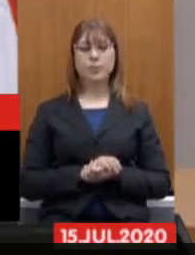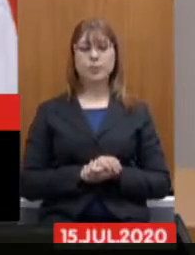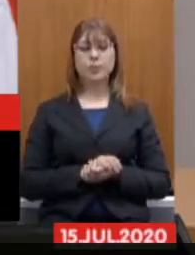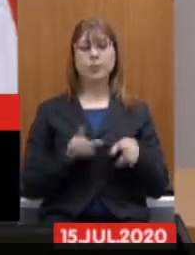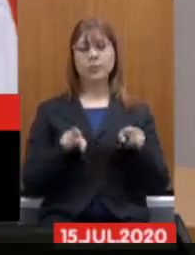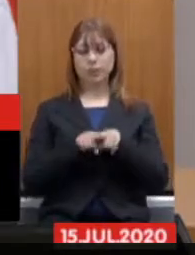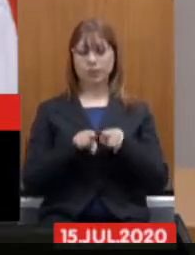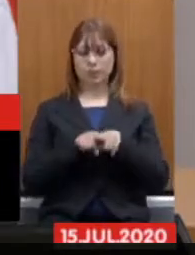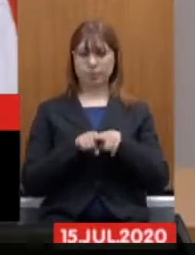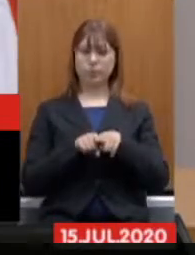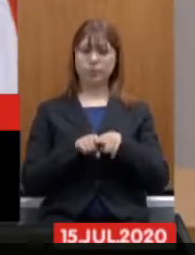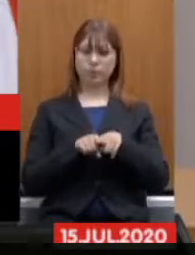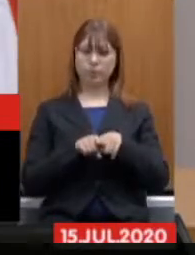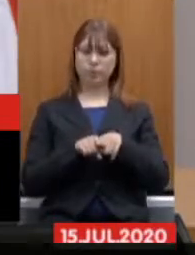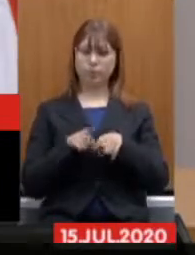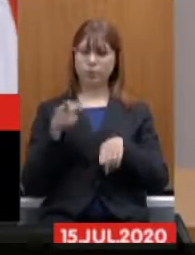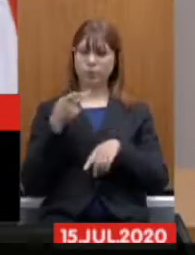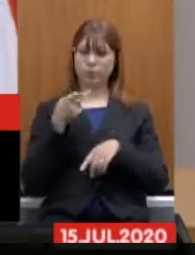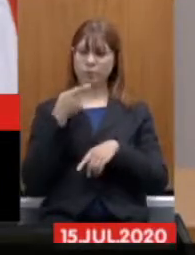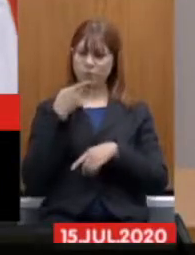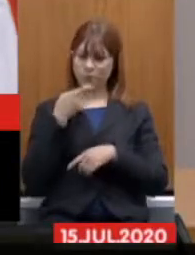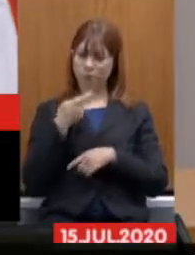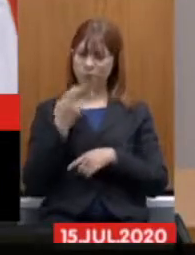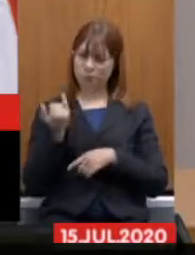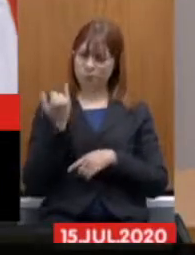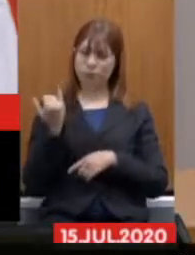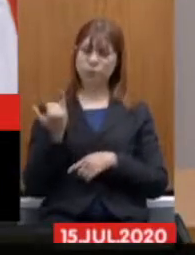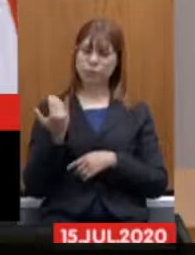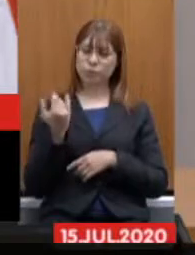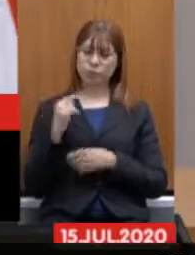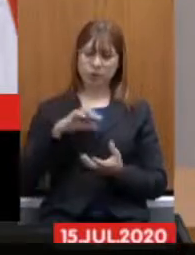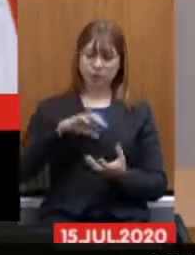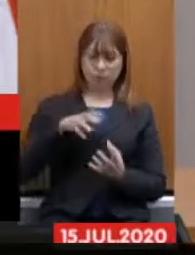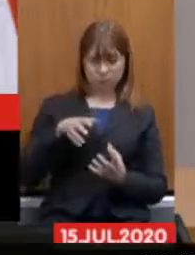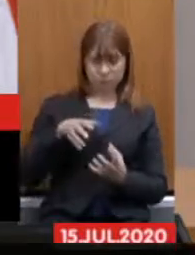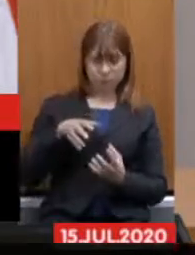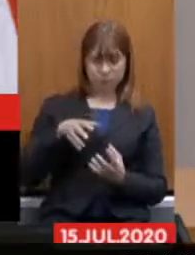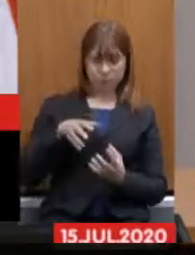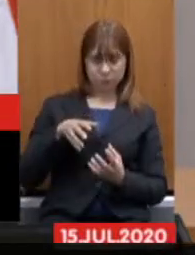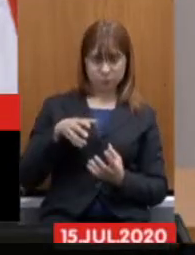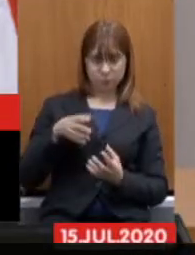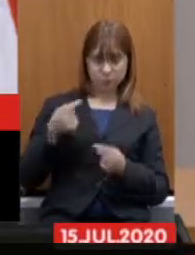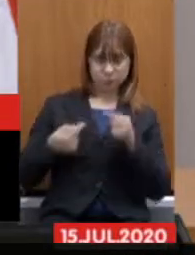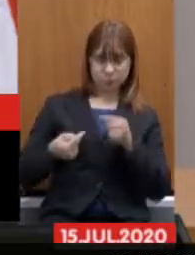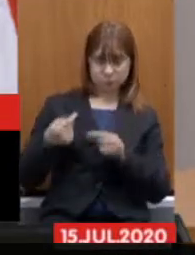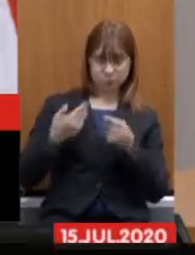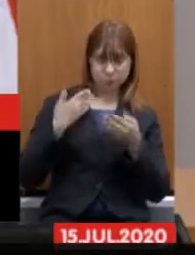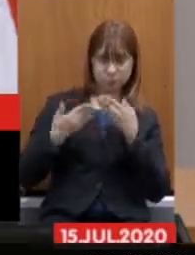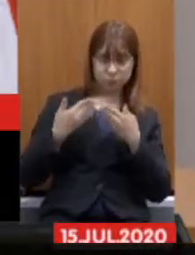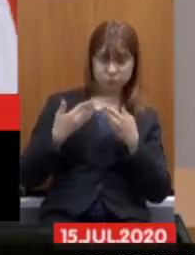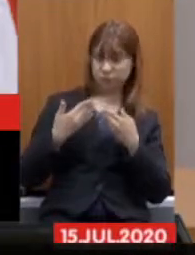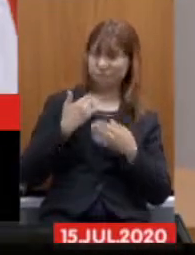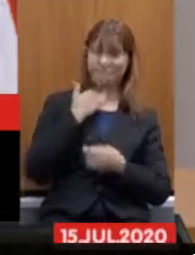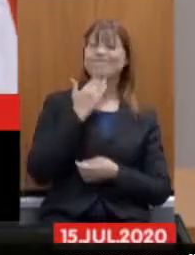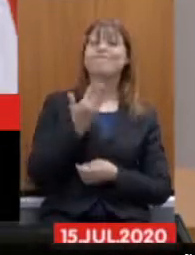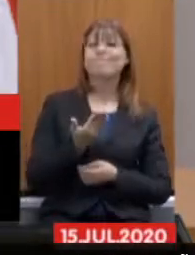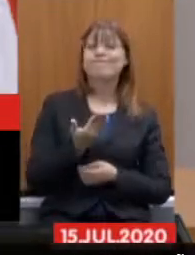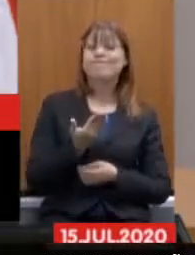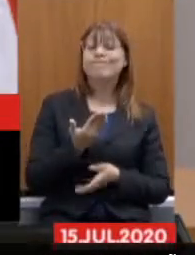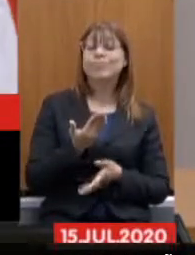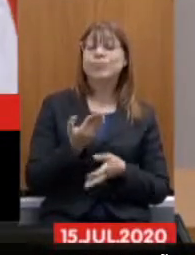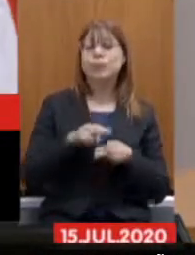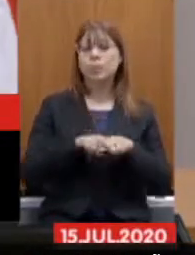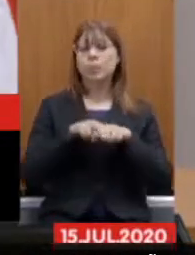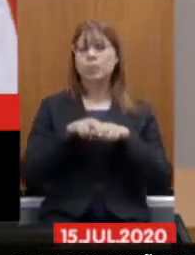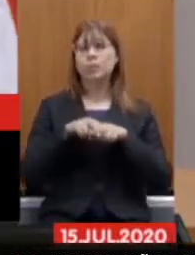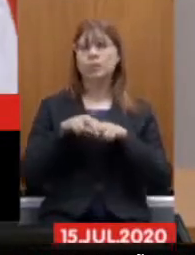também dizer que esta reforma não foi de alugado com absolutamente ninguém por isso inclusive